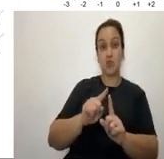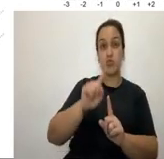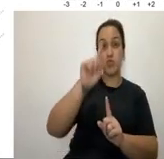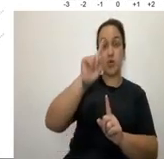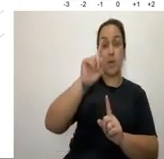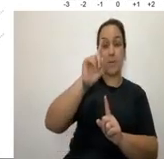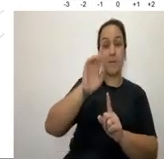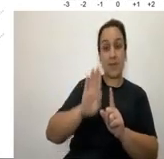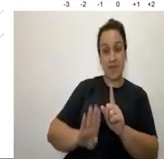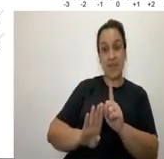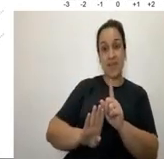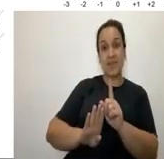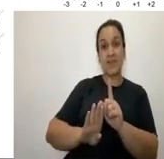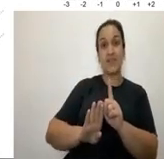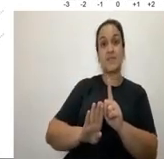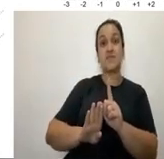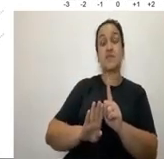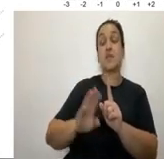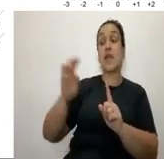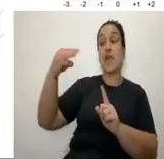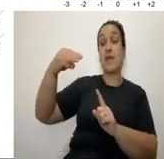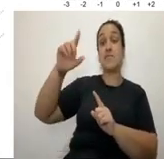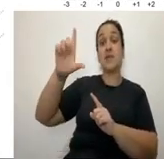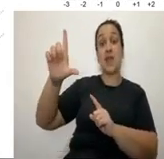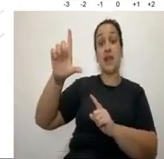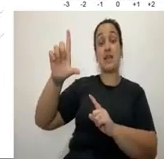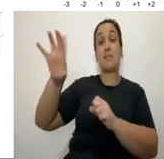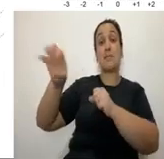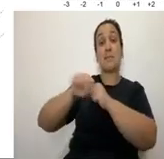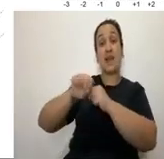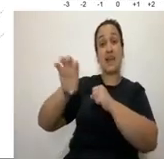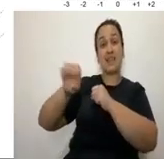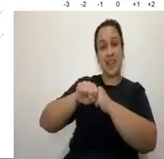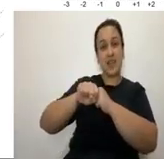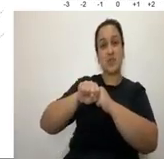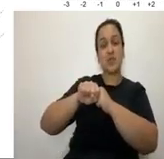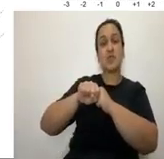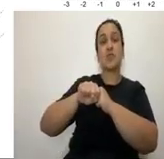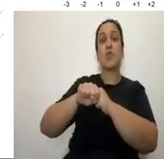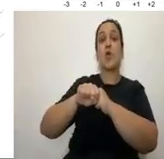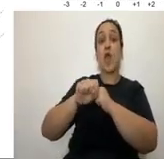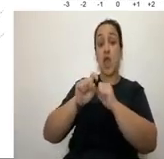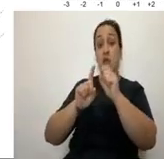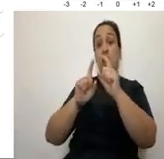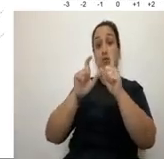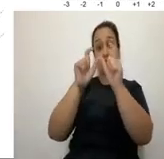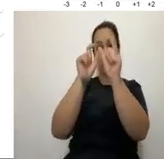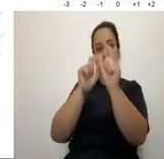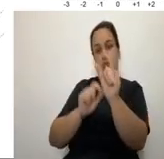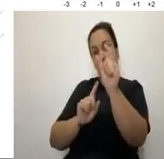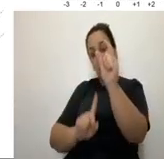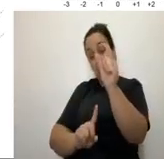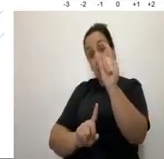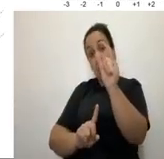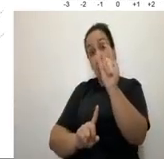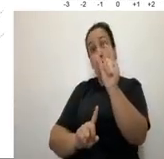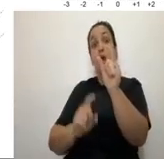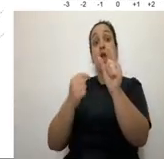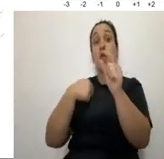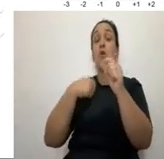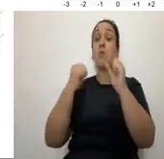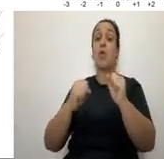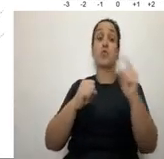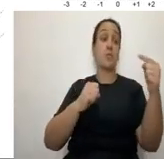né? Então, o número é 1. O número quântico magnético dele, então, como é 1,